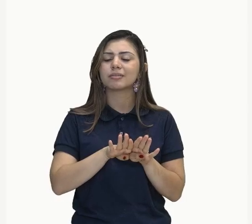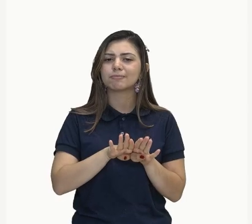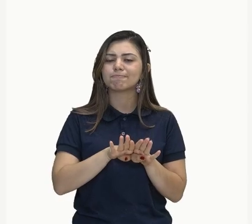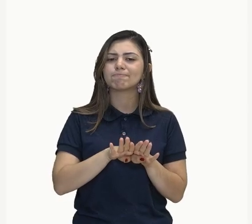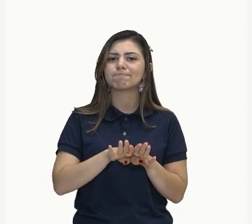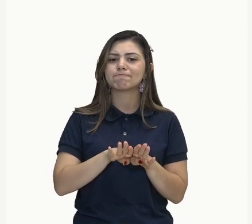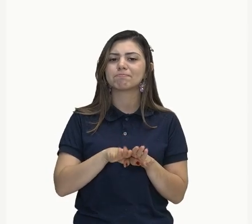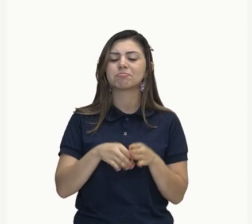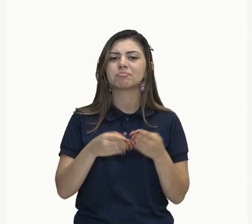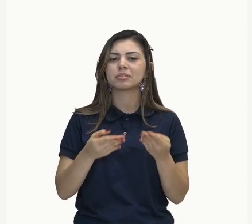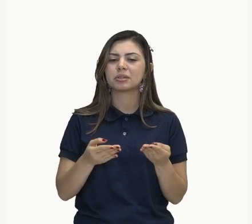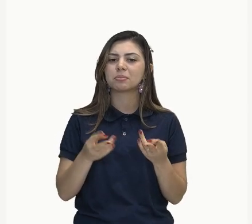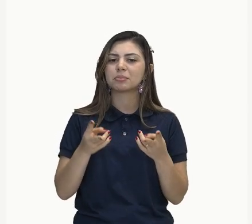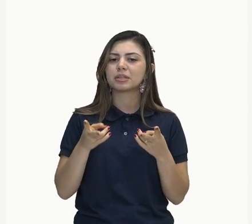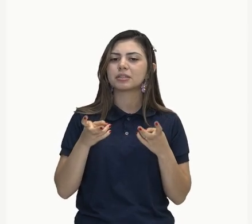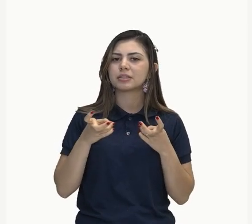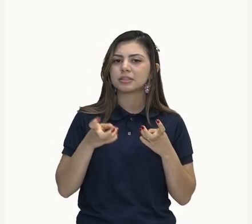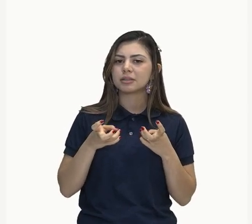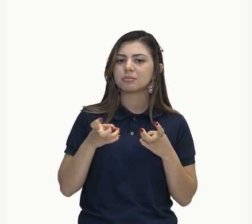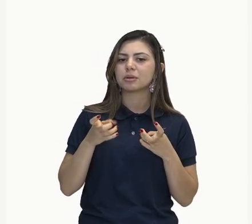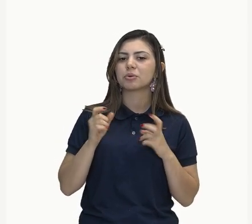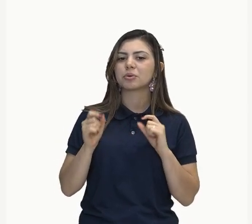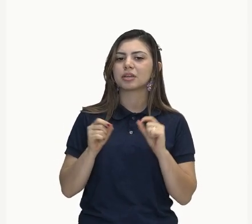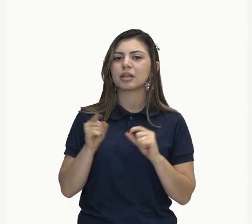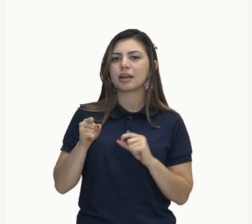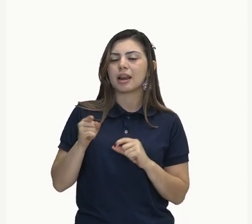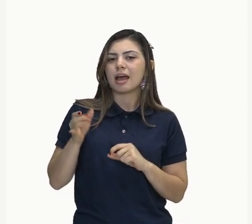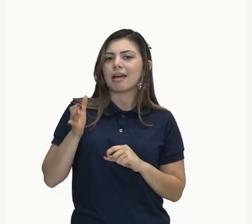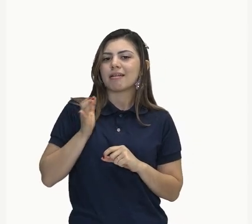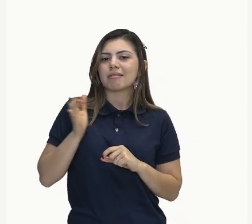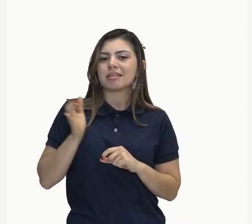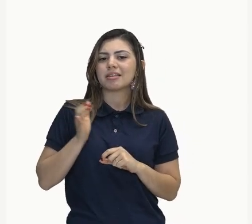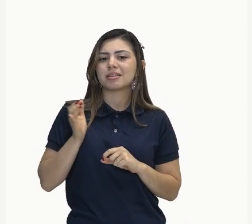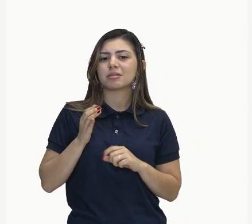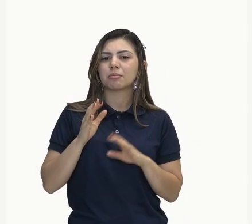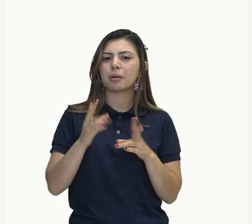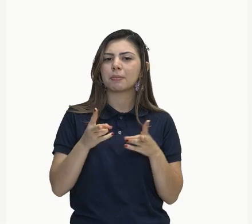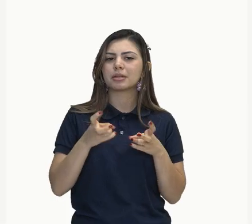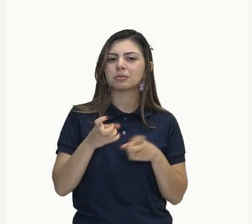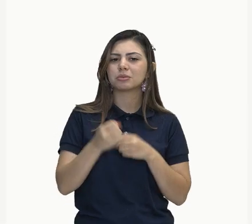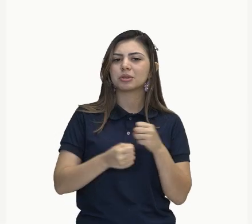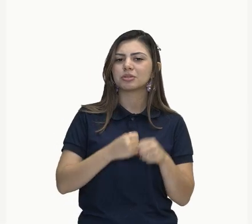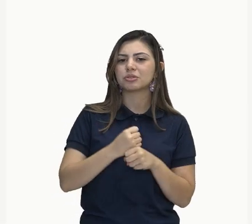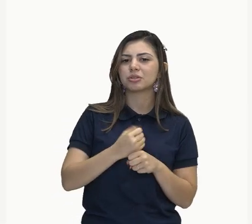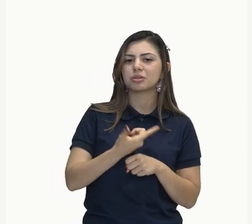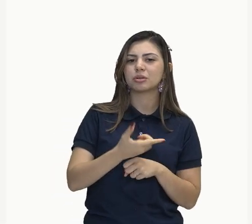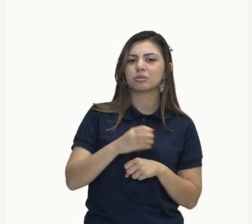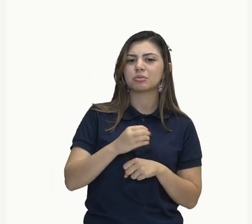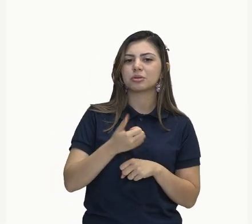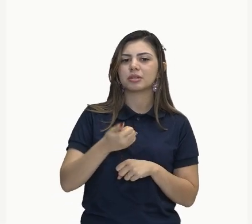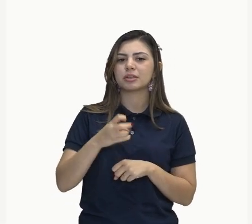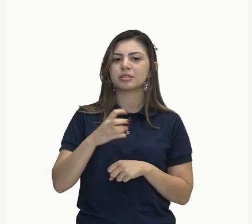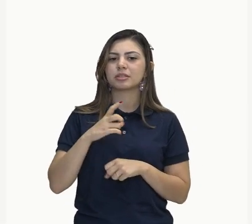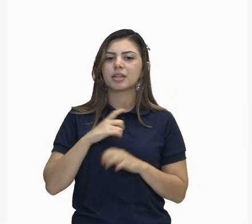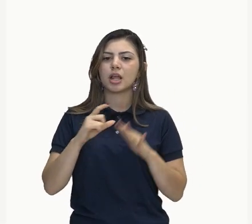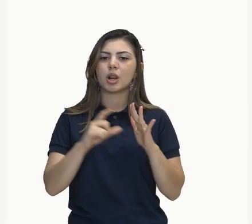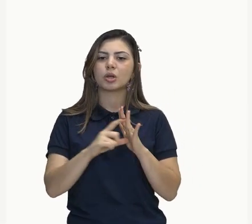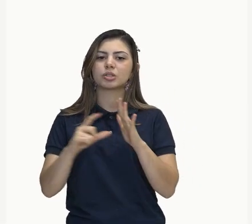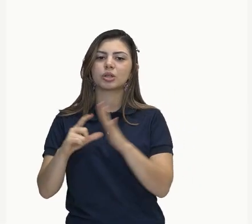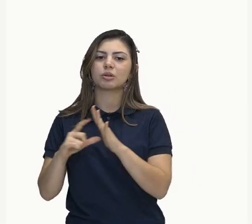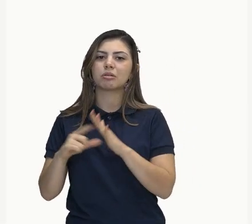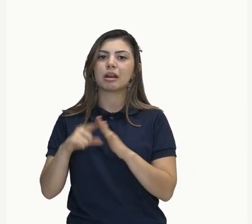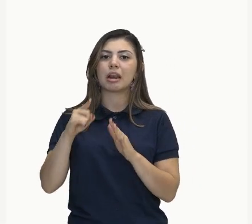a informação, a especulação venceu. Isso porque, olha lá, em 2015 chegam cafés e lojas de design. Seu